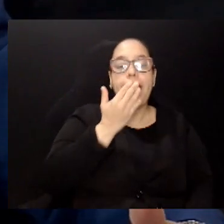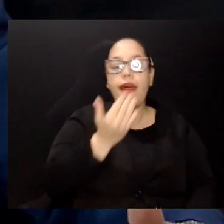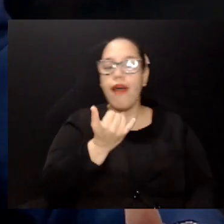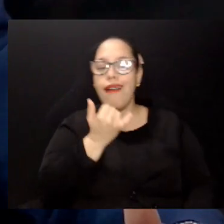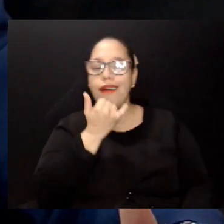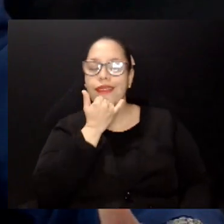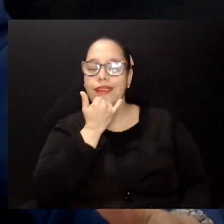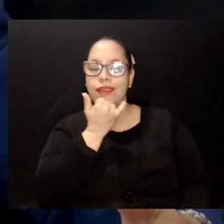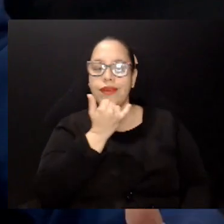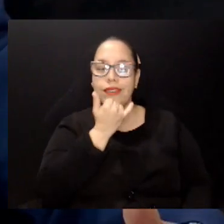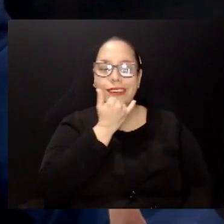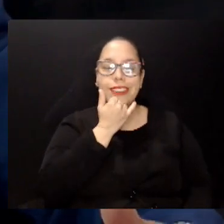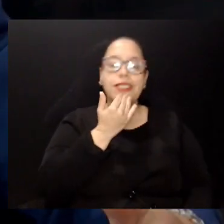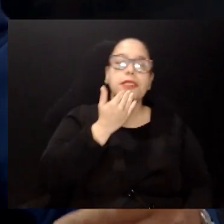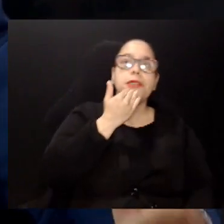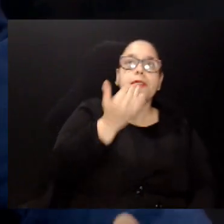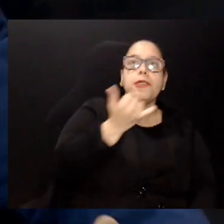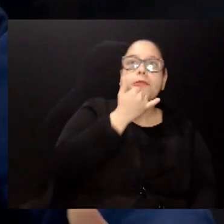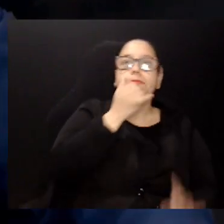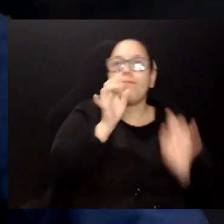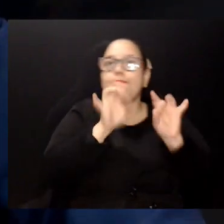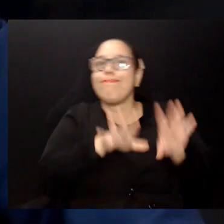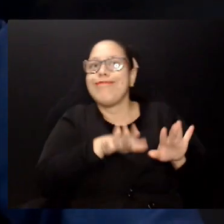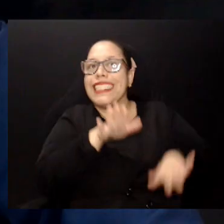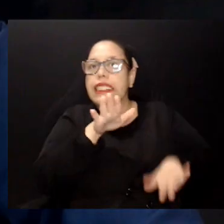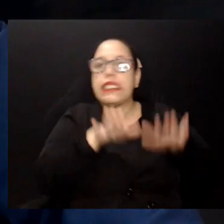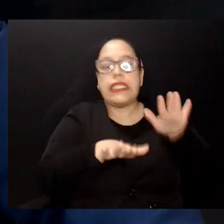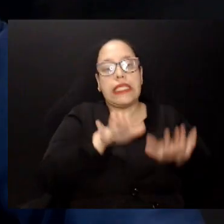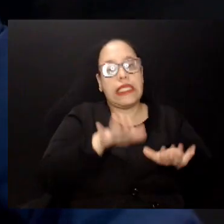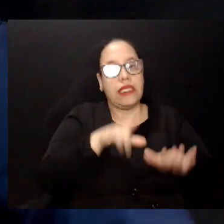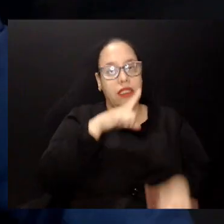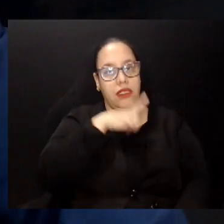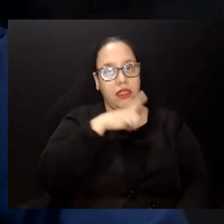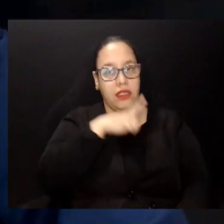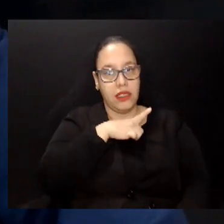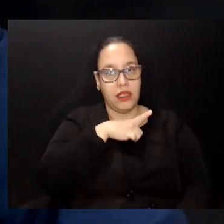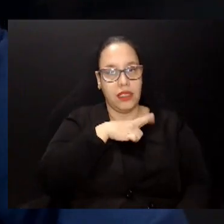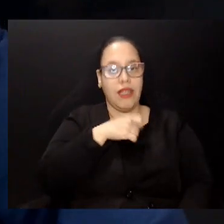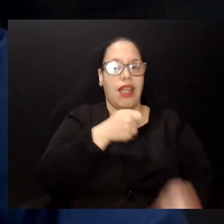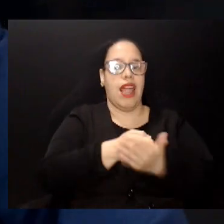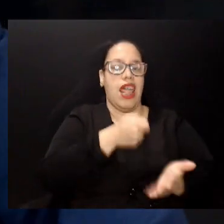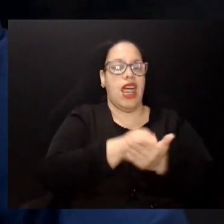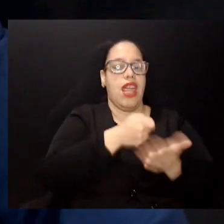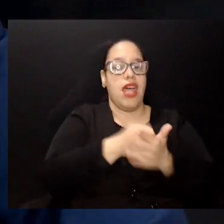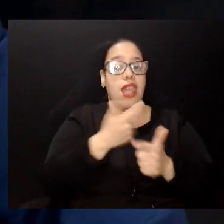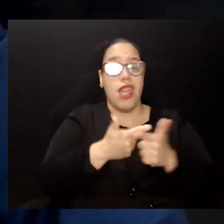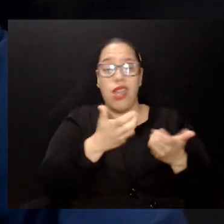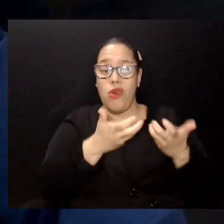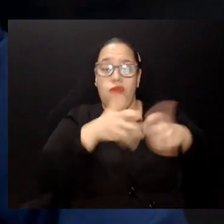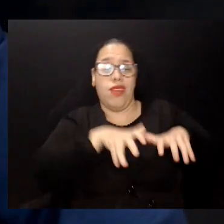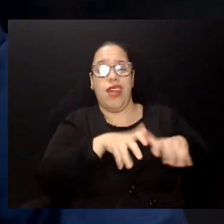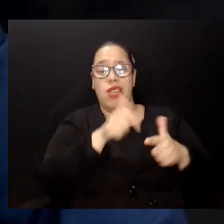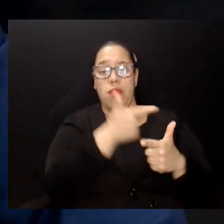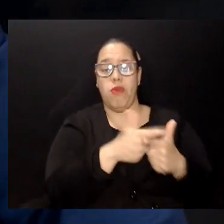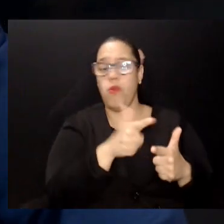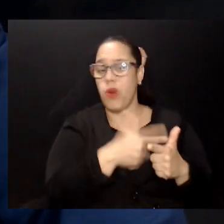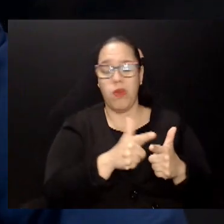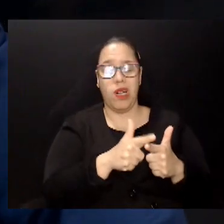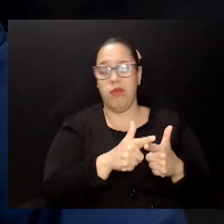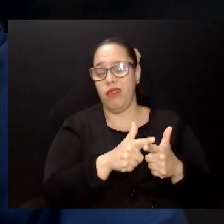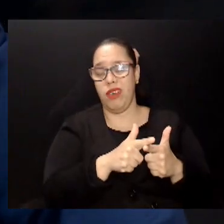de pedir desculpa, talvez ele vai ter uma punição. E eu não quero ser punido. Eu não quero ser